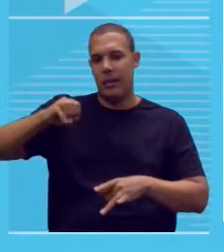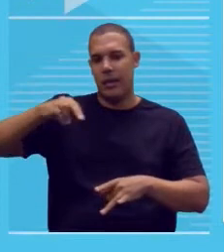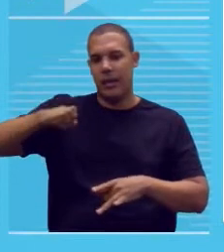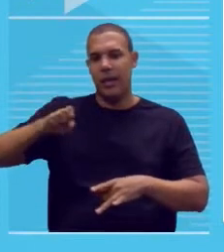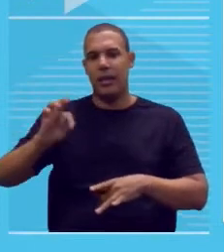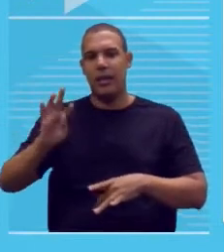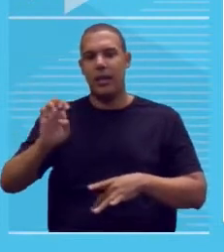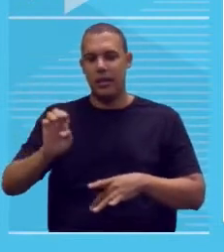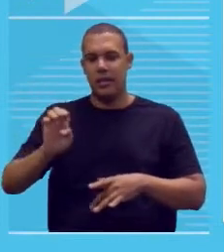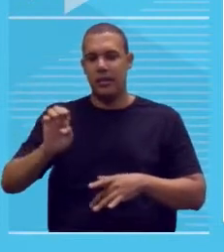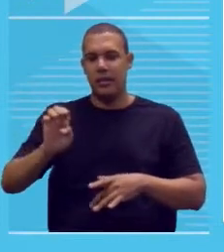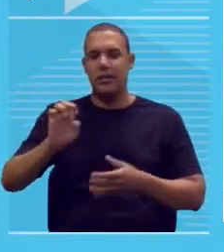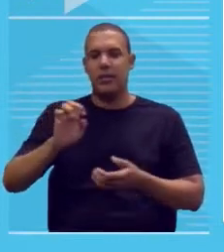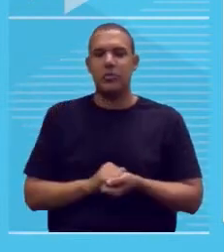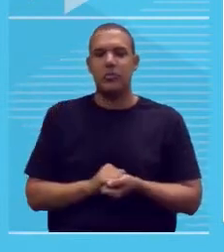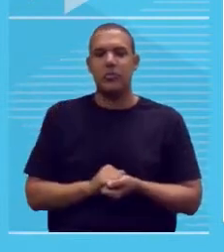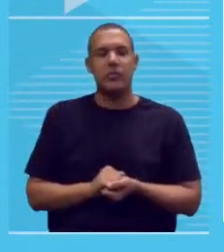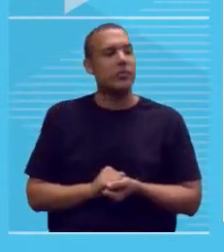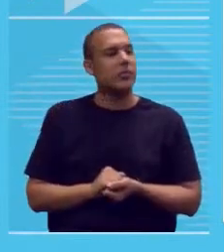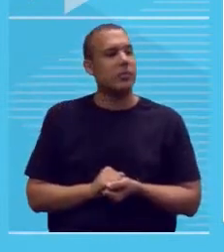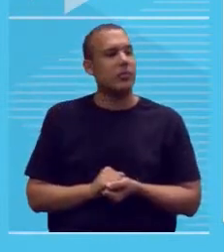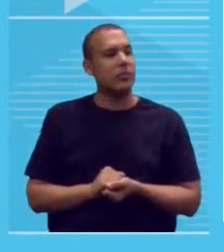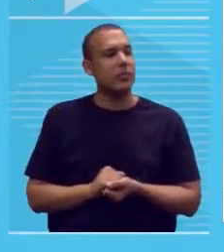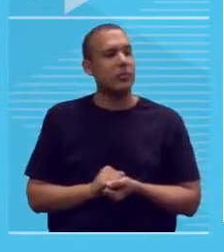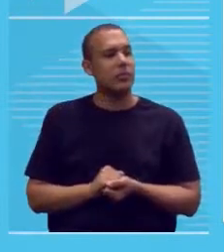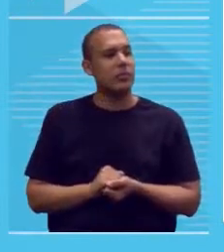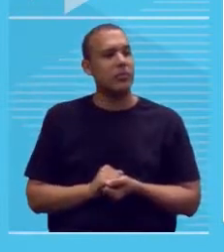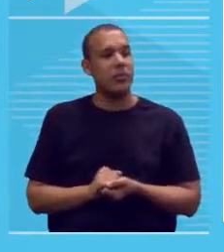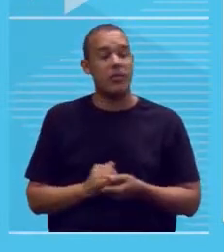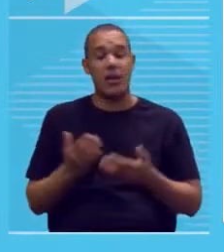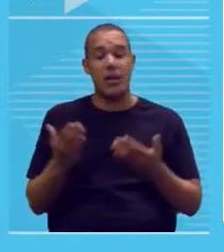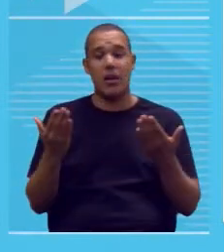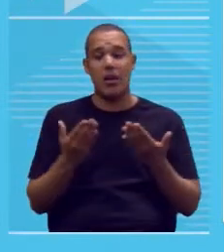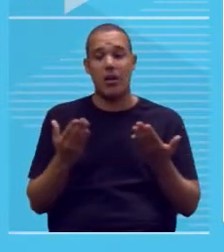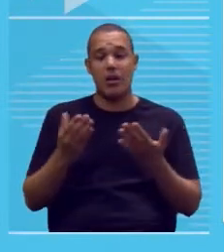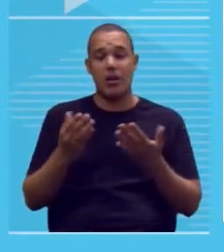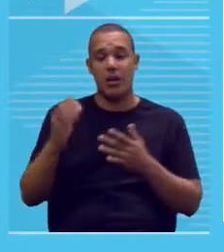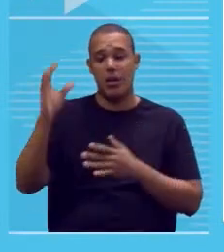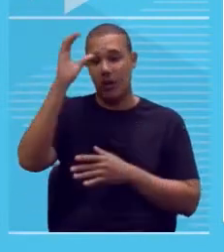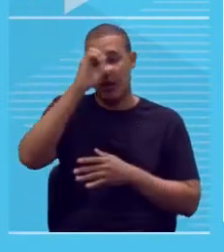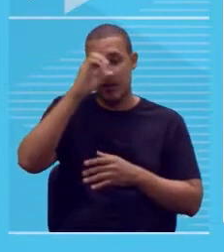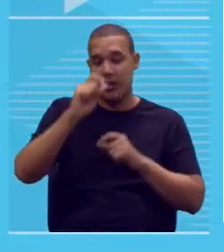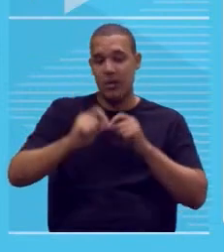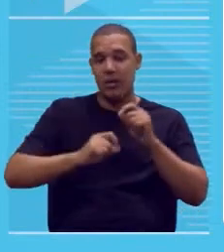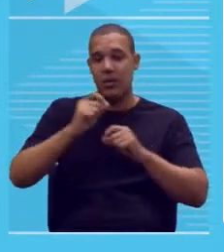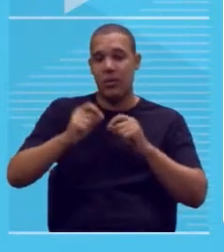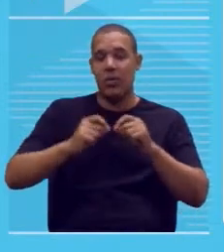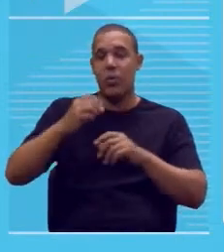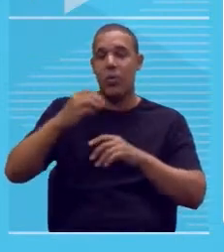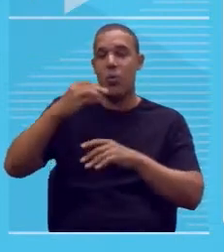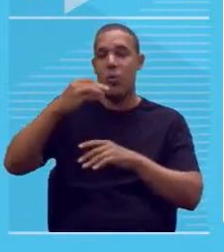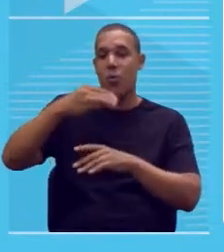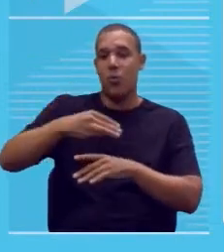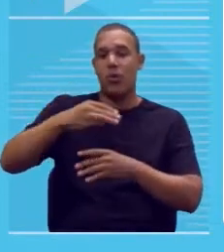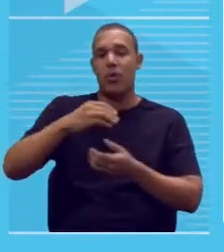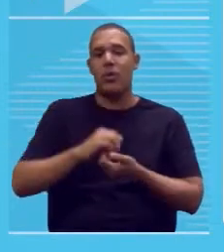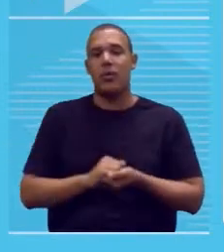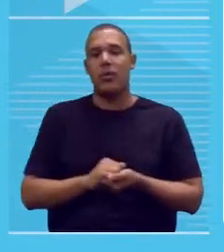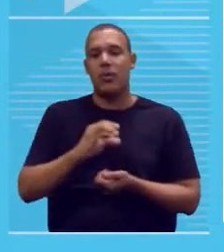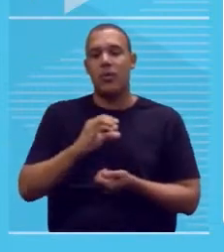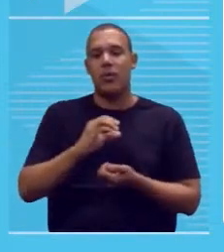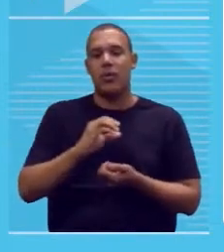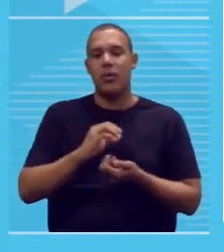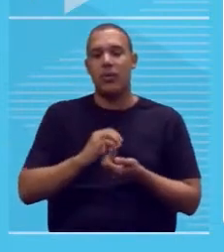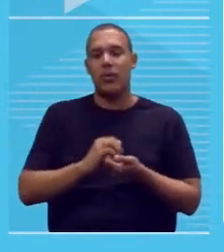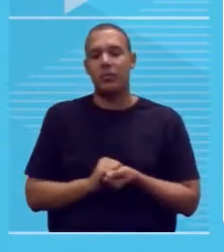pela condição de alinhamento de três pontos. E agora a gente está aprendendo a trabalhar com o coeficiente angular.